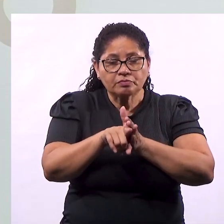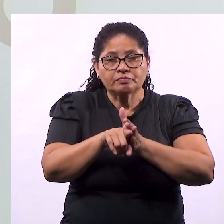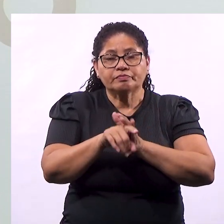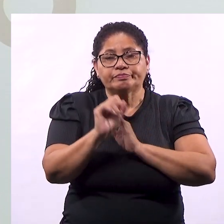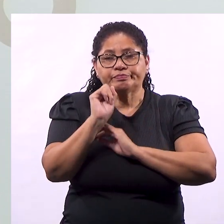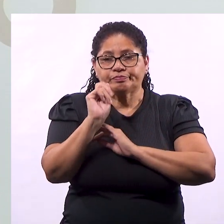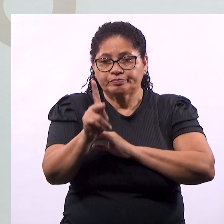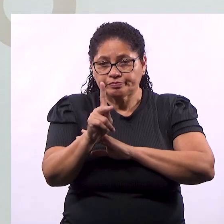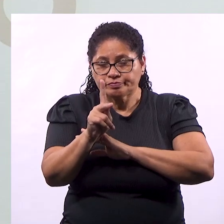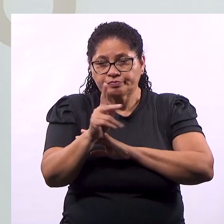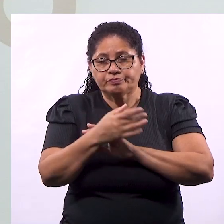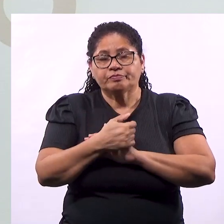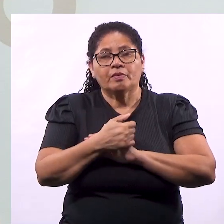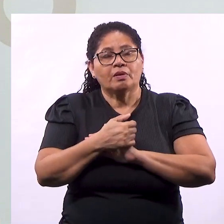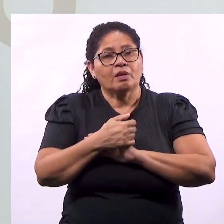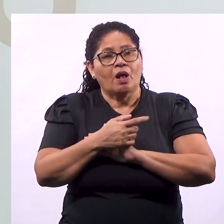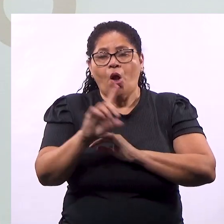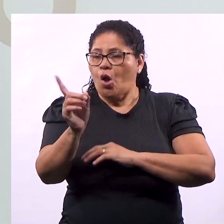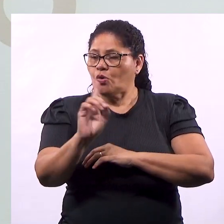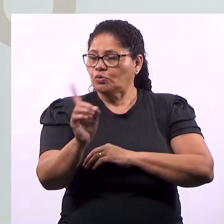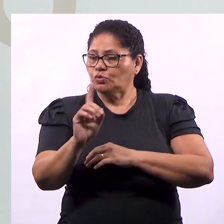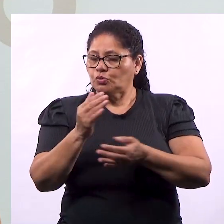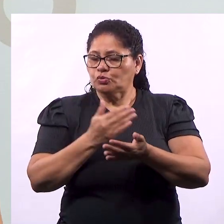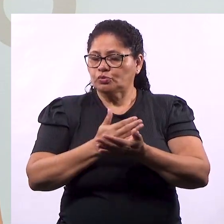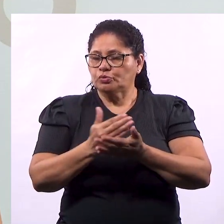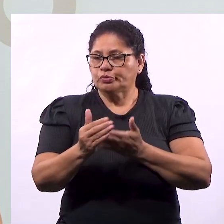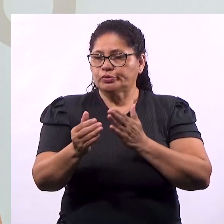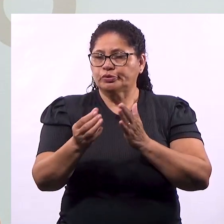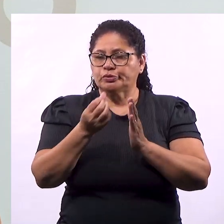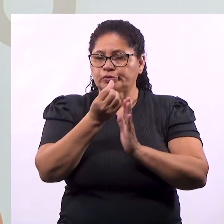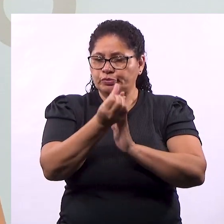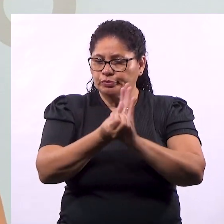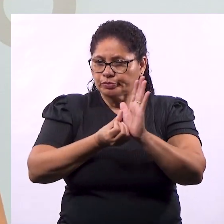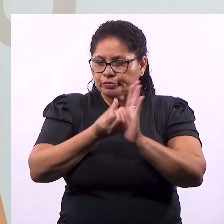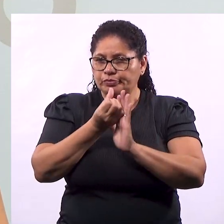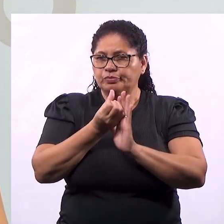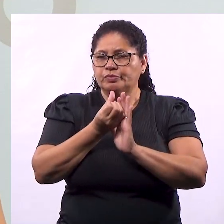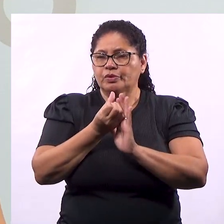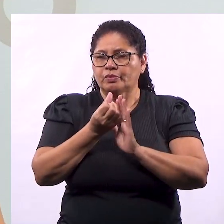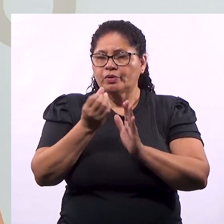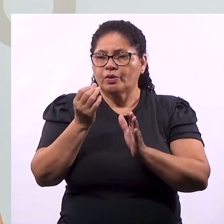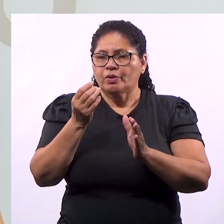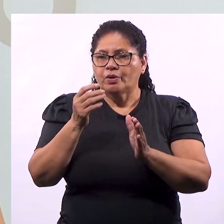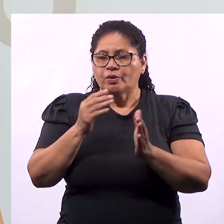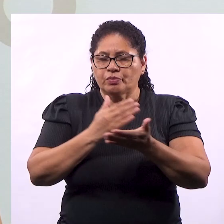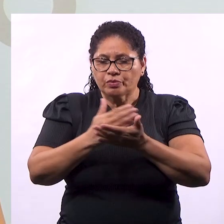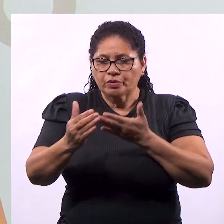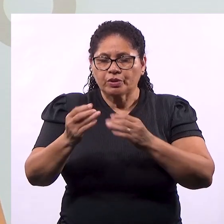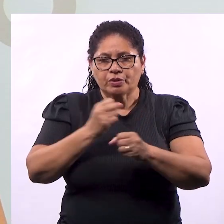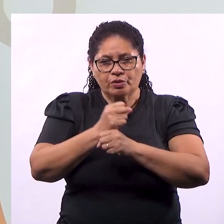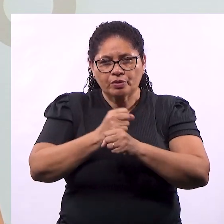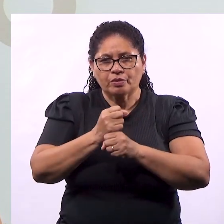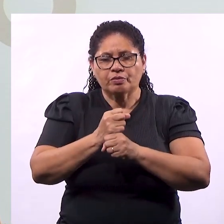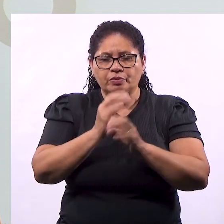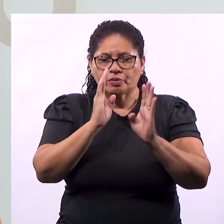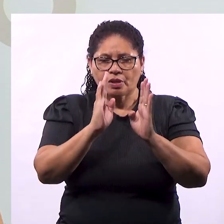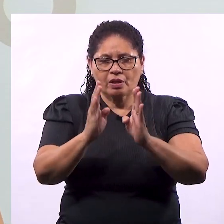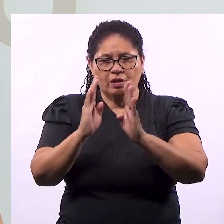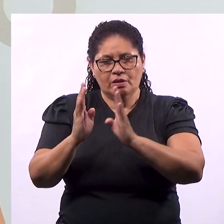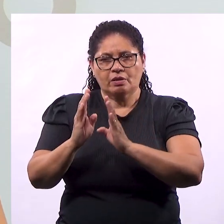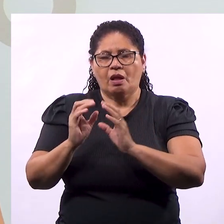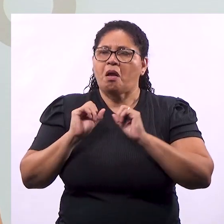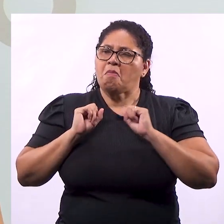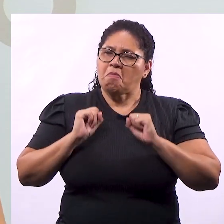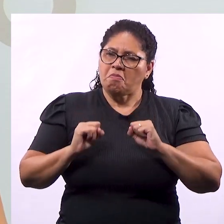diagnósticos Ok então ela não é só no início do bimestre no início do ano é no início